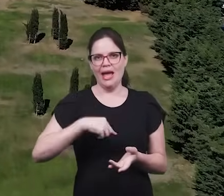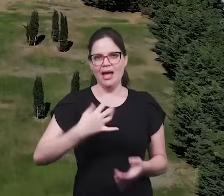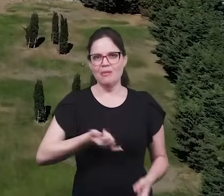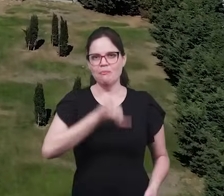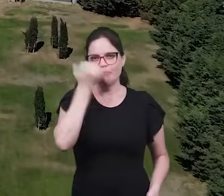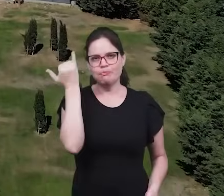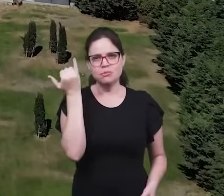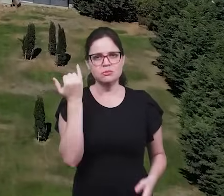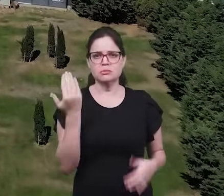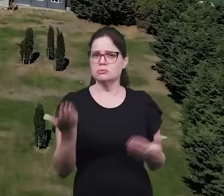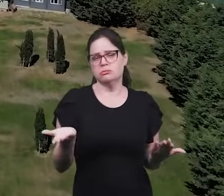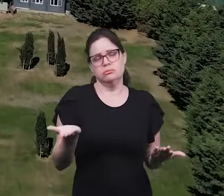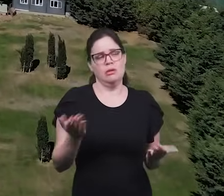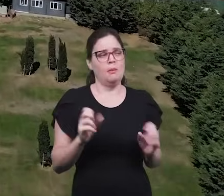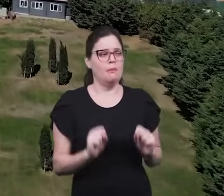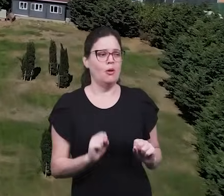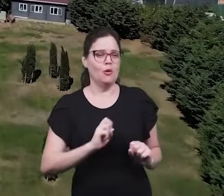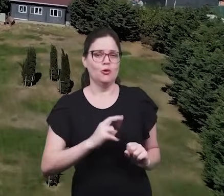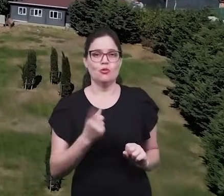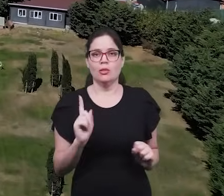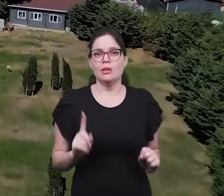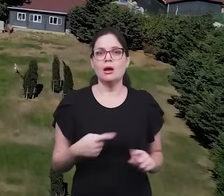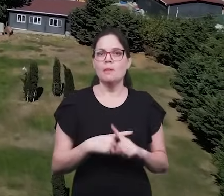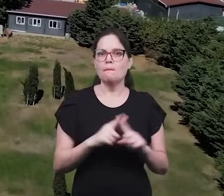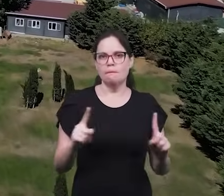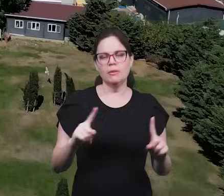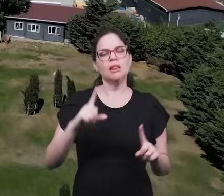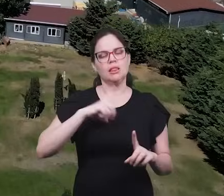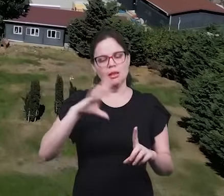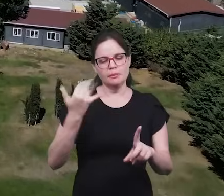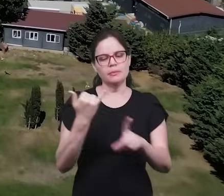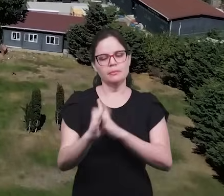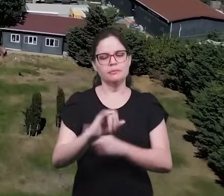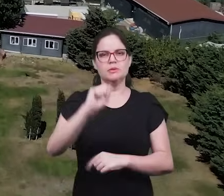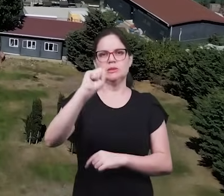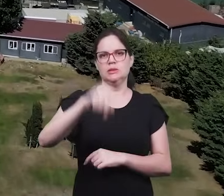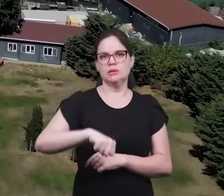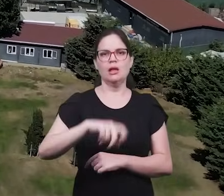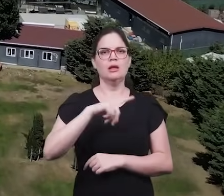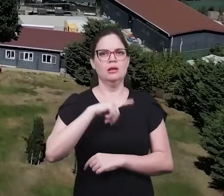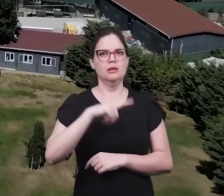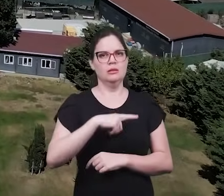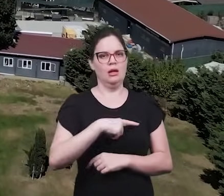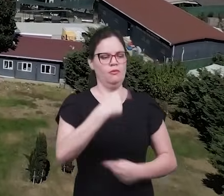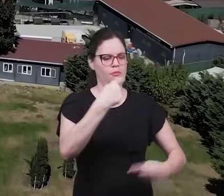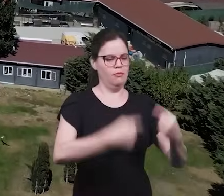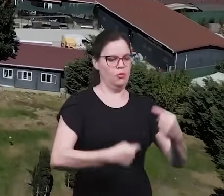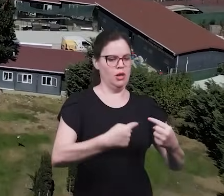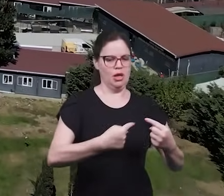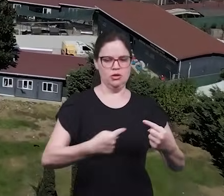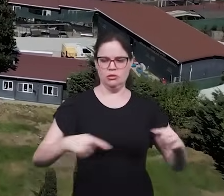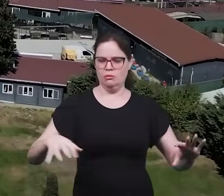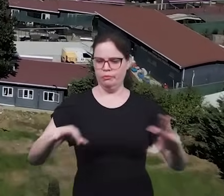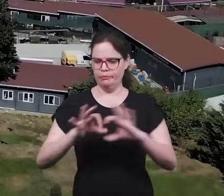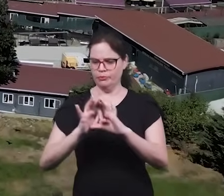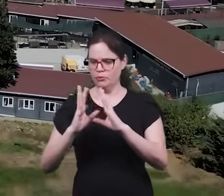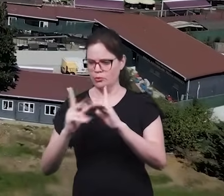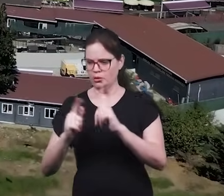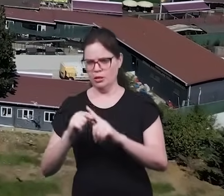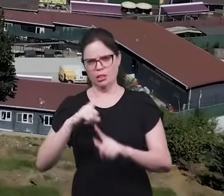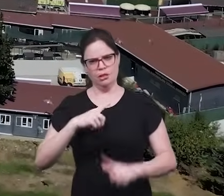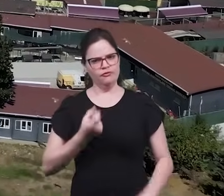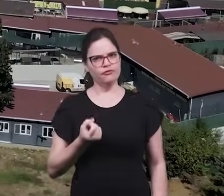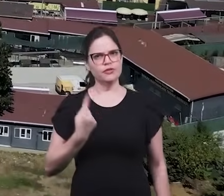coincidência. Pode ser coincidência, pode não ser coincidência, mas é profético. Houve um casamento ali,